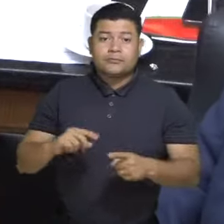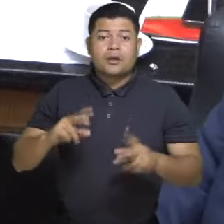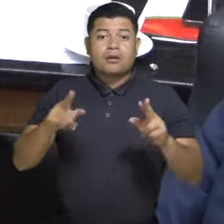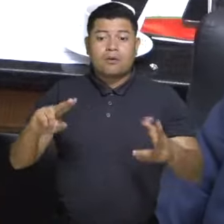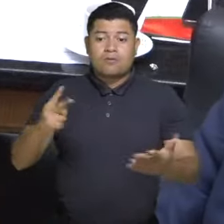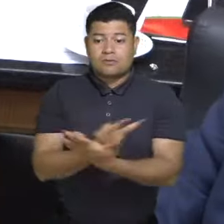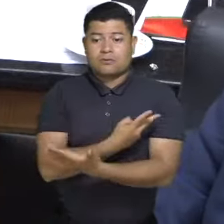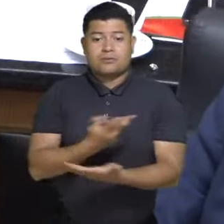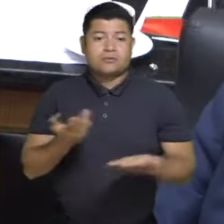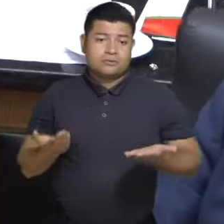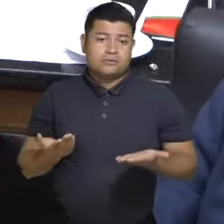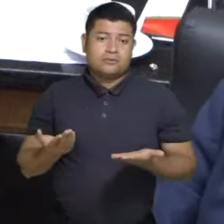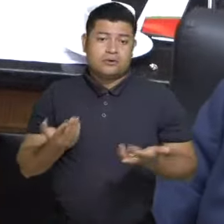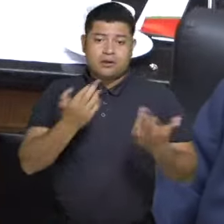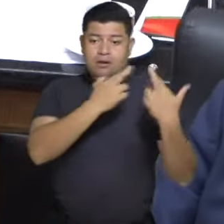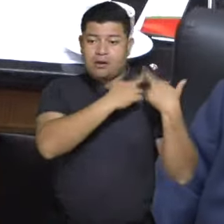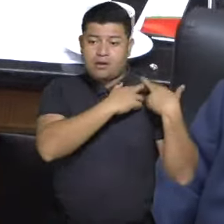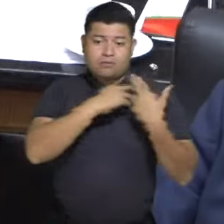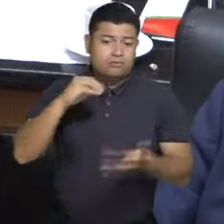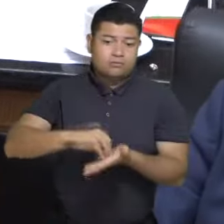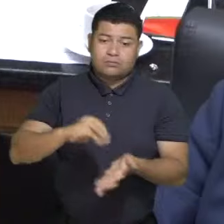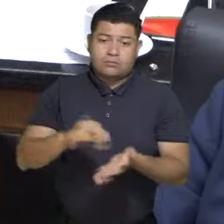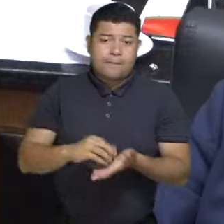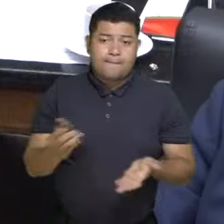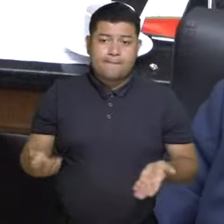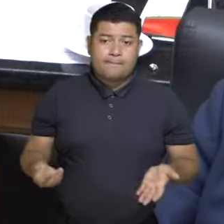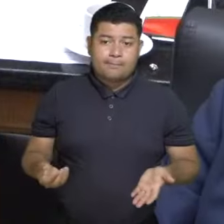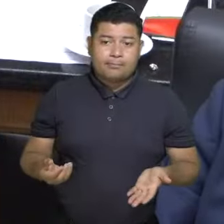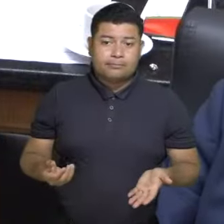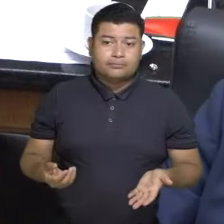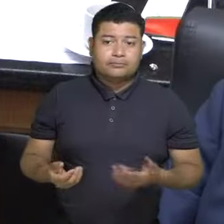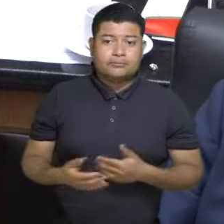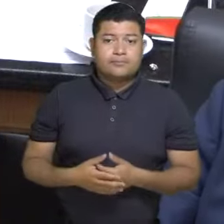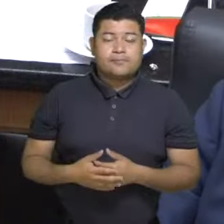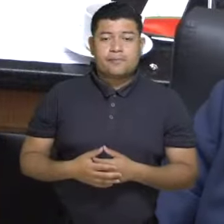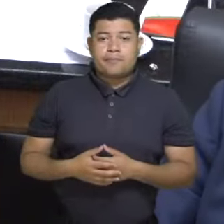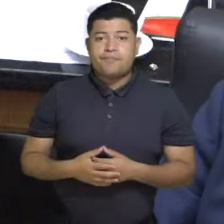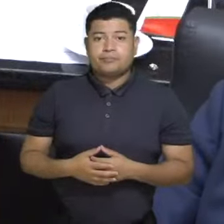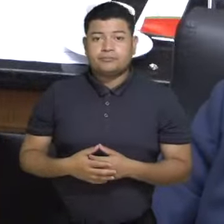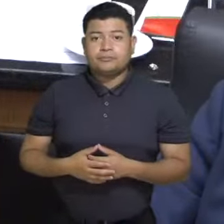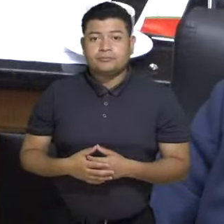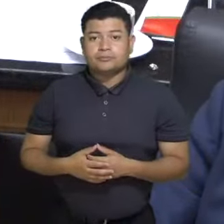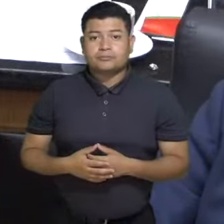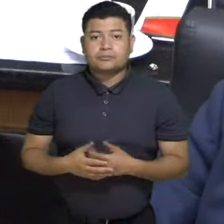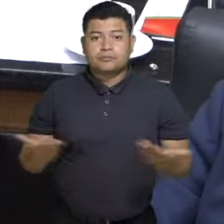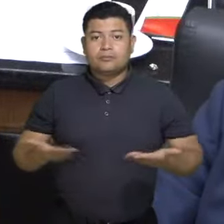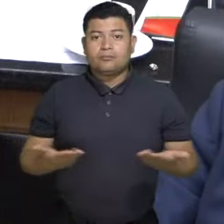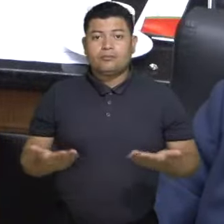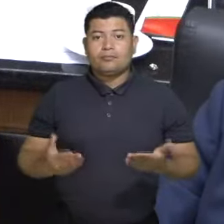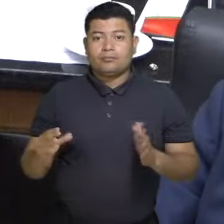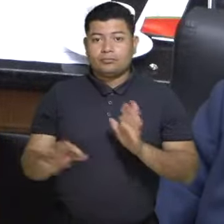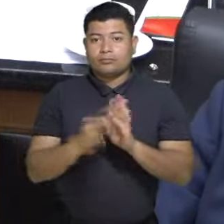separar. E nós apresentamos aqui agora um destaque, que é justamente